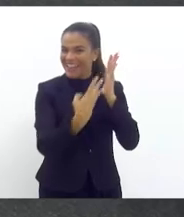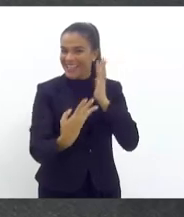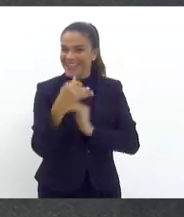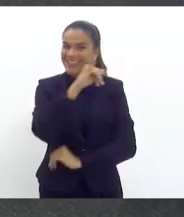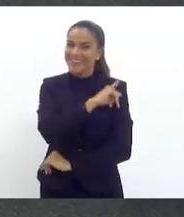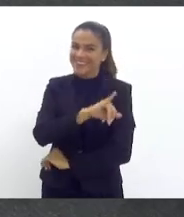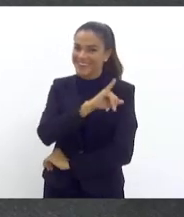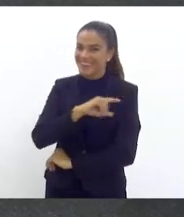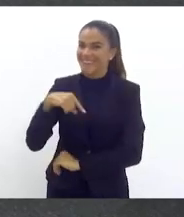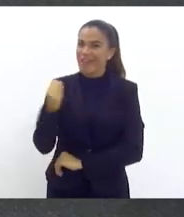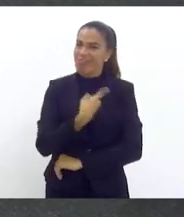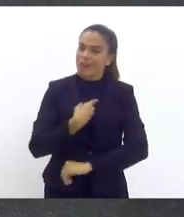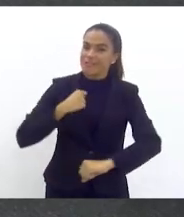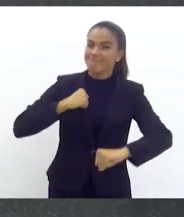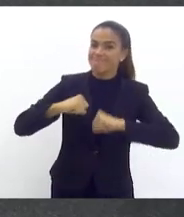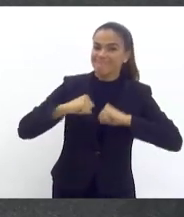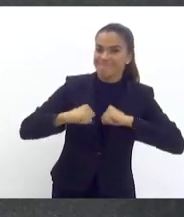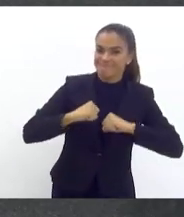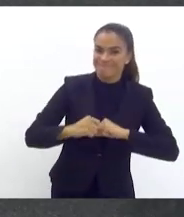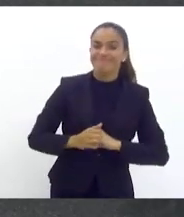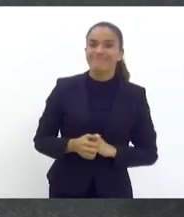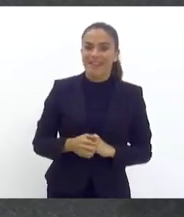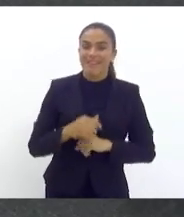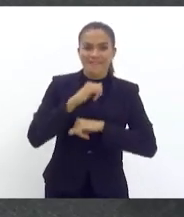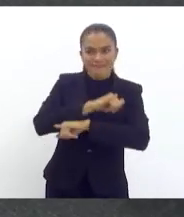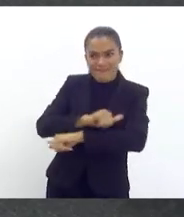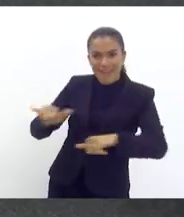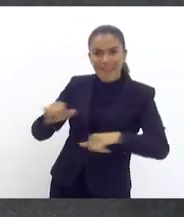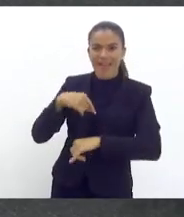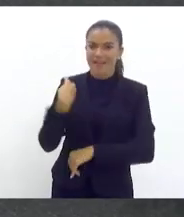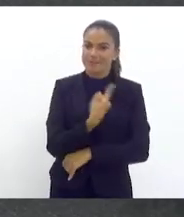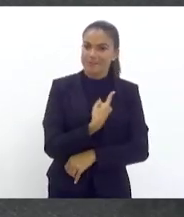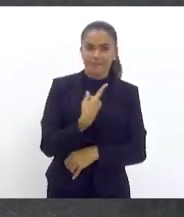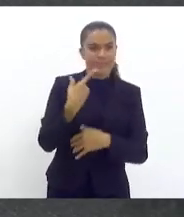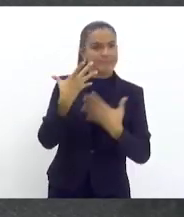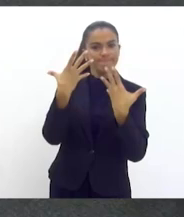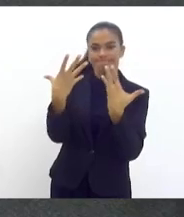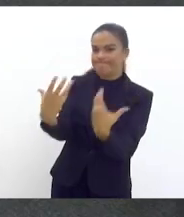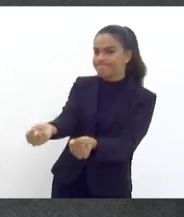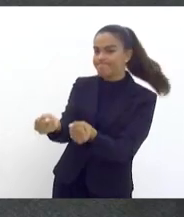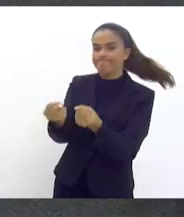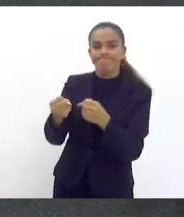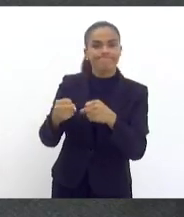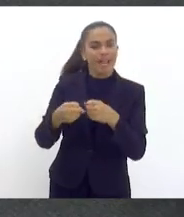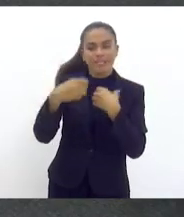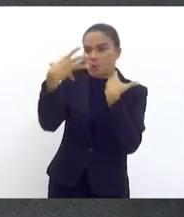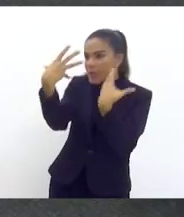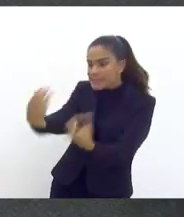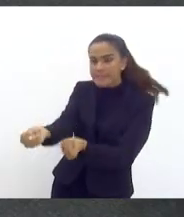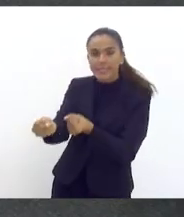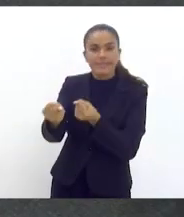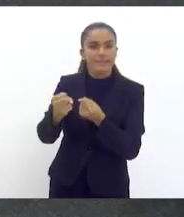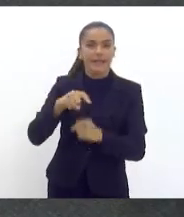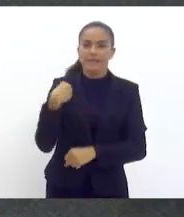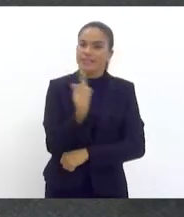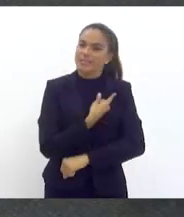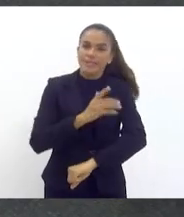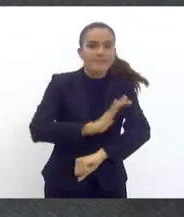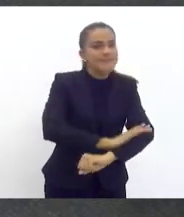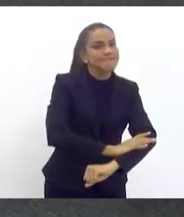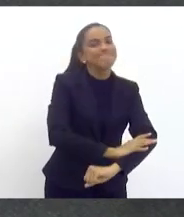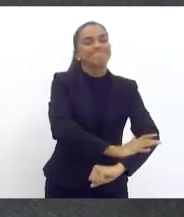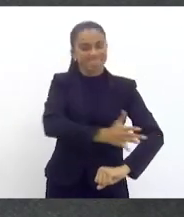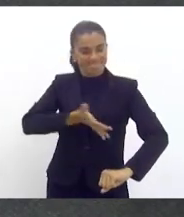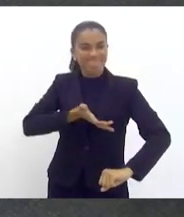a nossa manifestação, dizer que a gente não tolera, a gente não aceita, a gente não pode